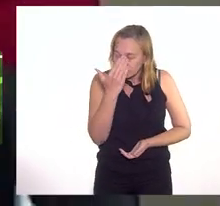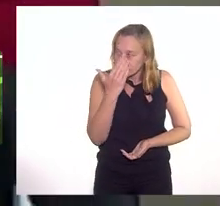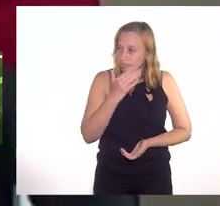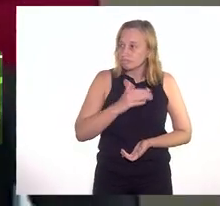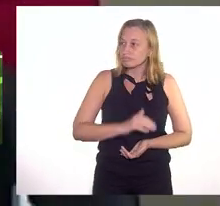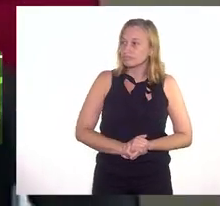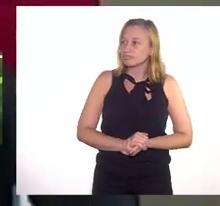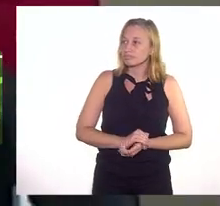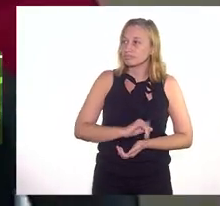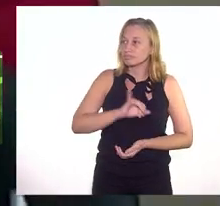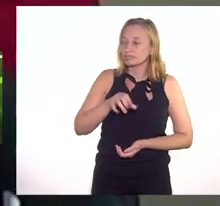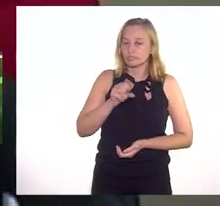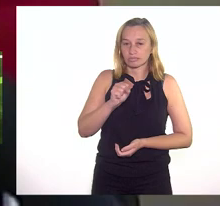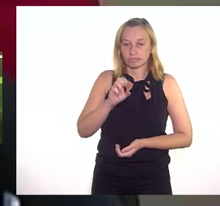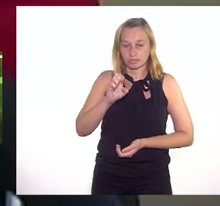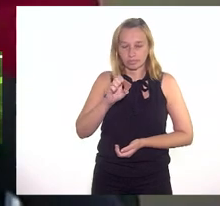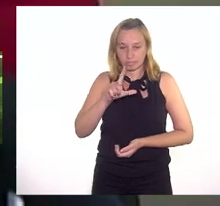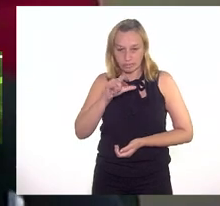Agradecendo a